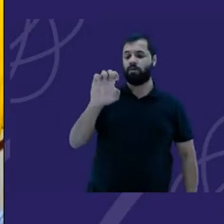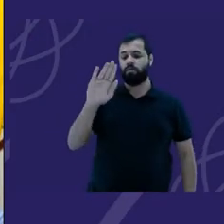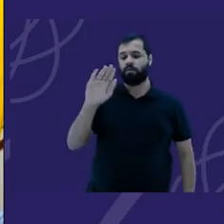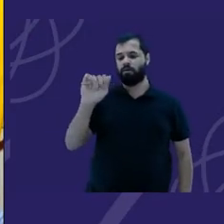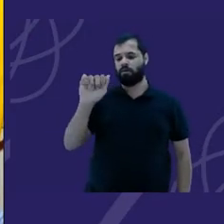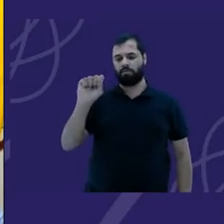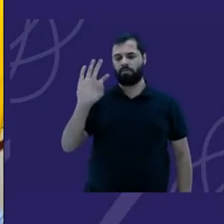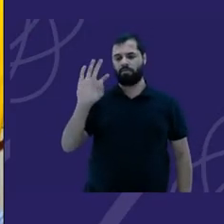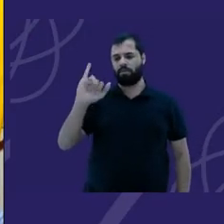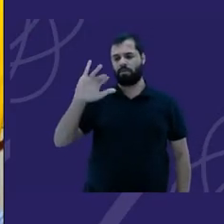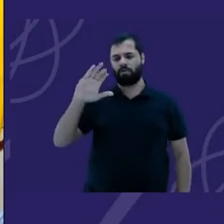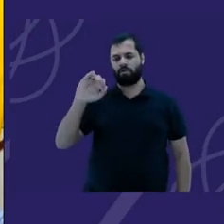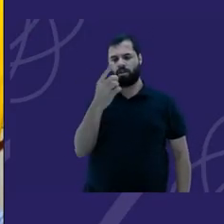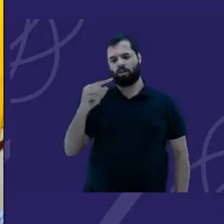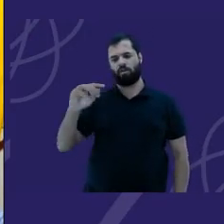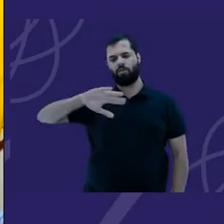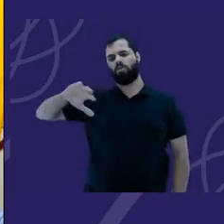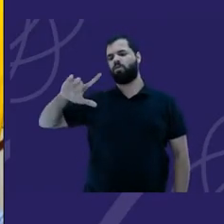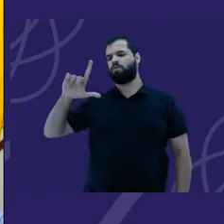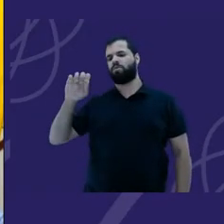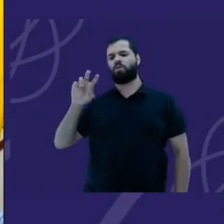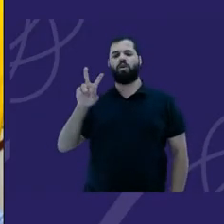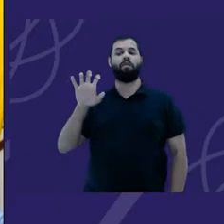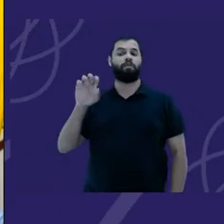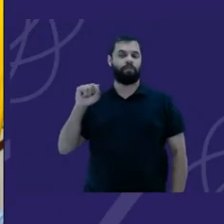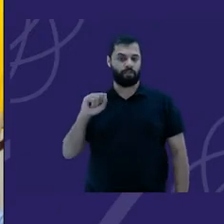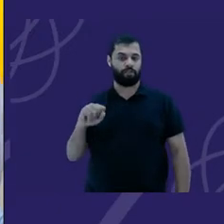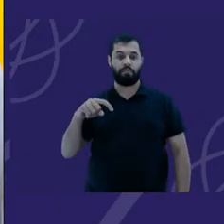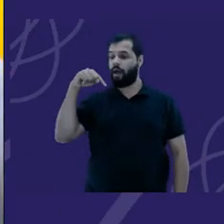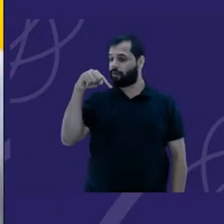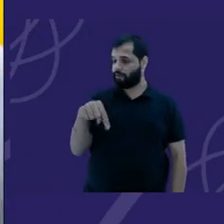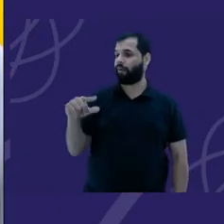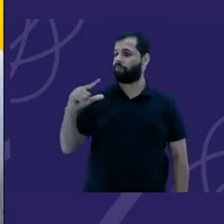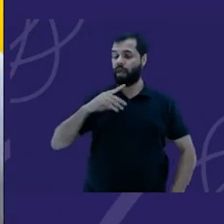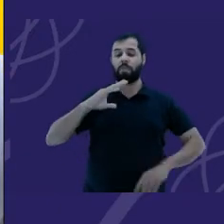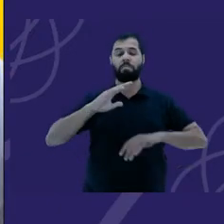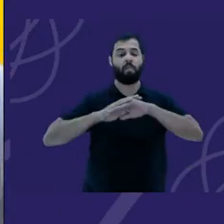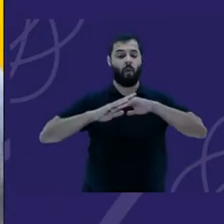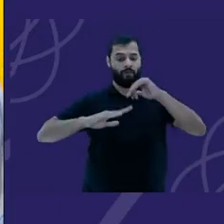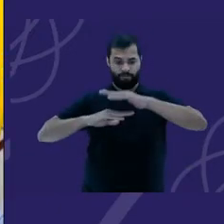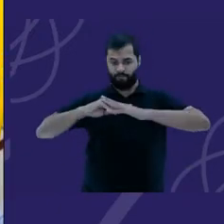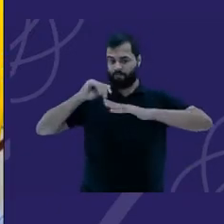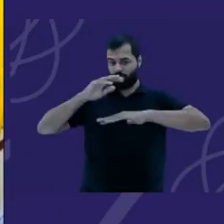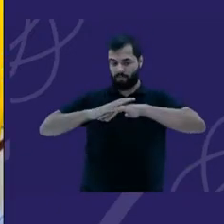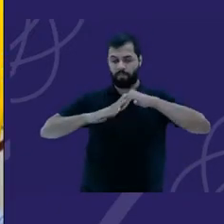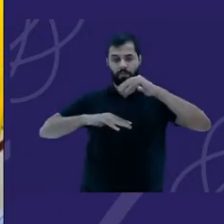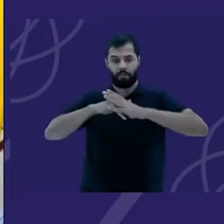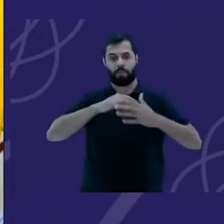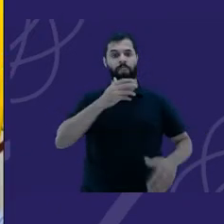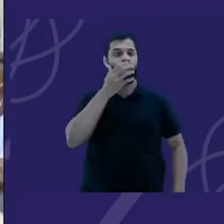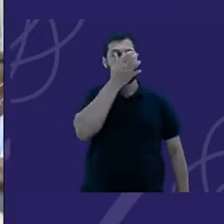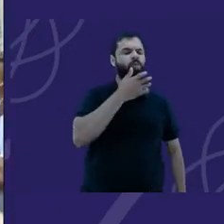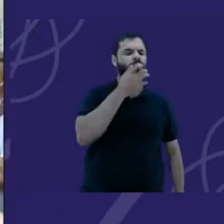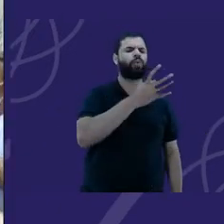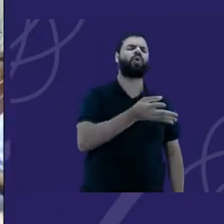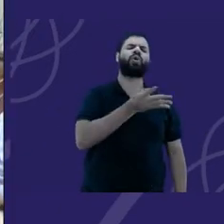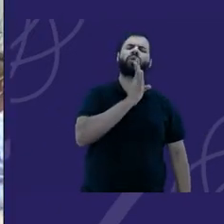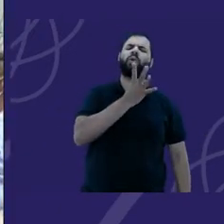é o meu cantinho. E aqui nós temos os músicos, né, que conheceram e muito